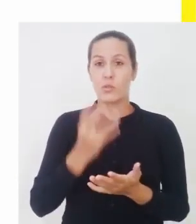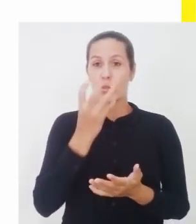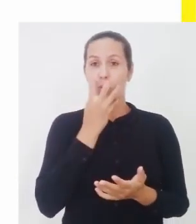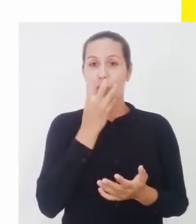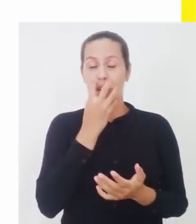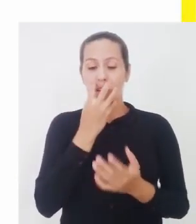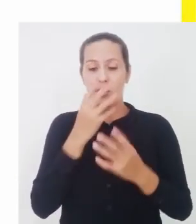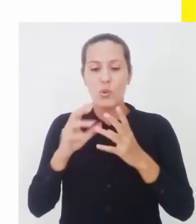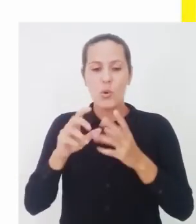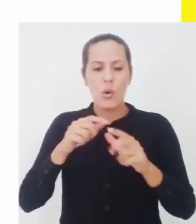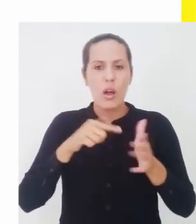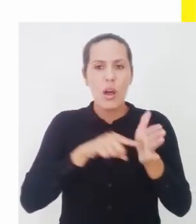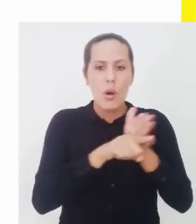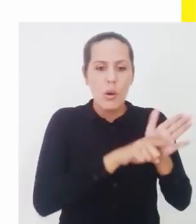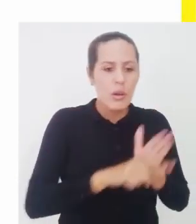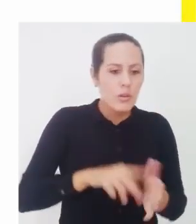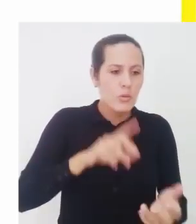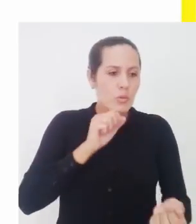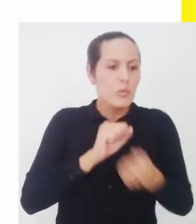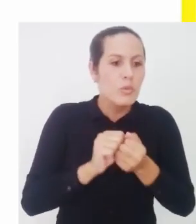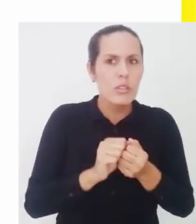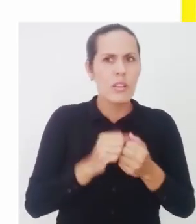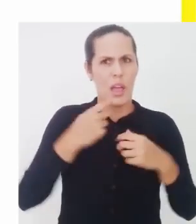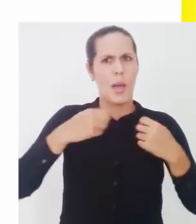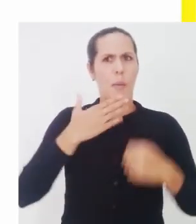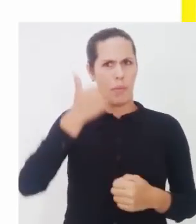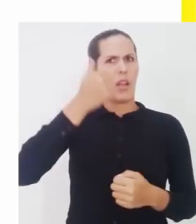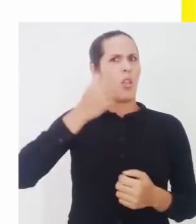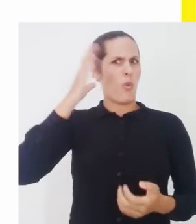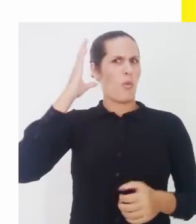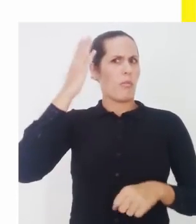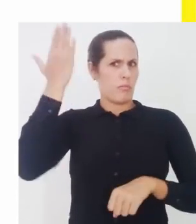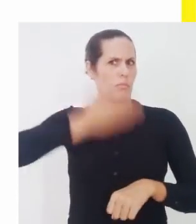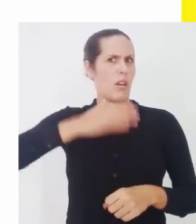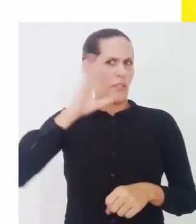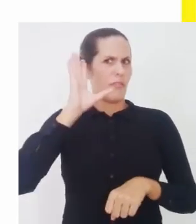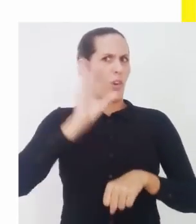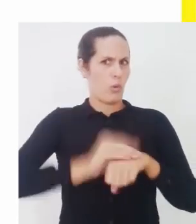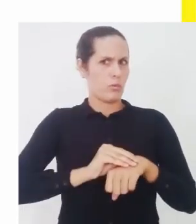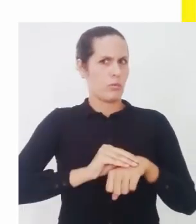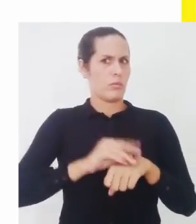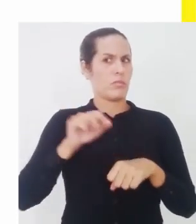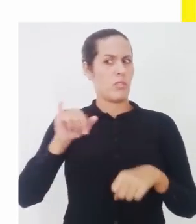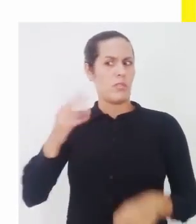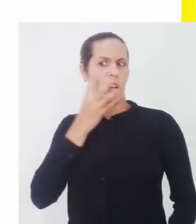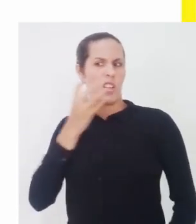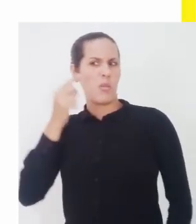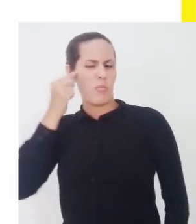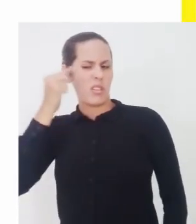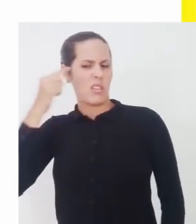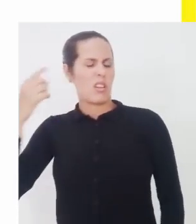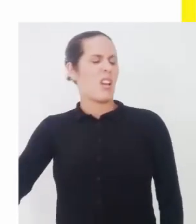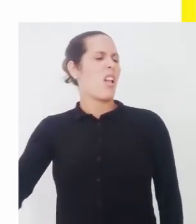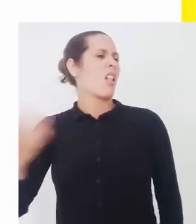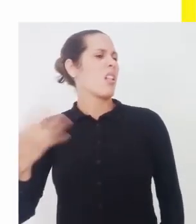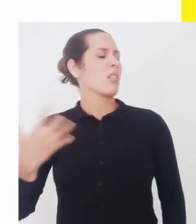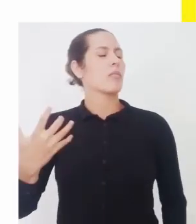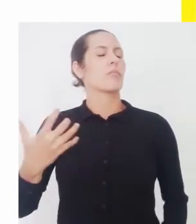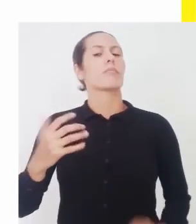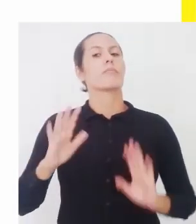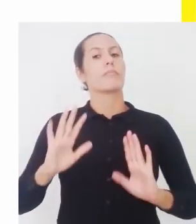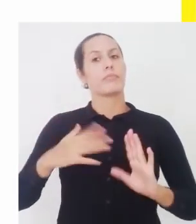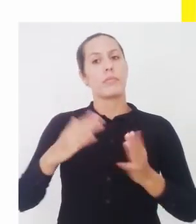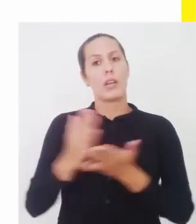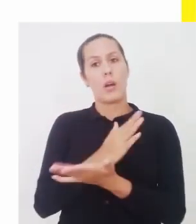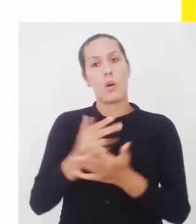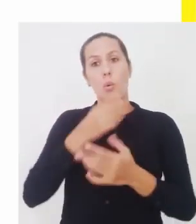pistas são os seus argumentos. Para convencer o seu professor do seu argumento que o cachorro de